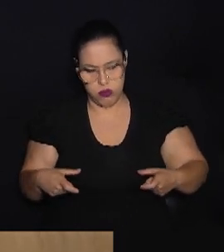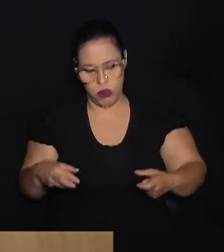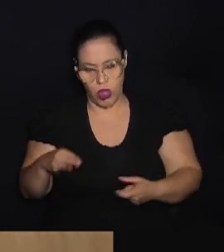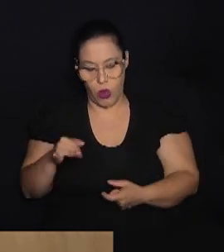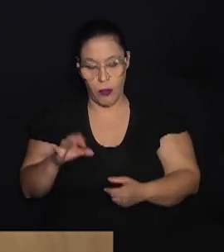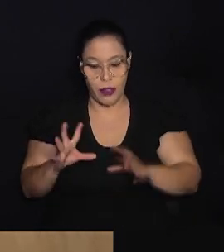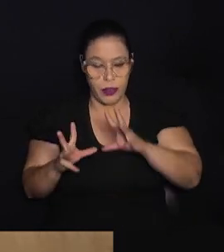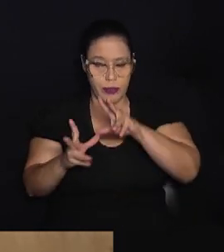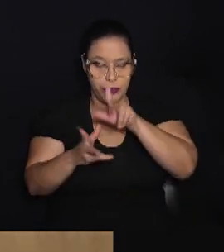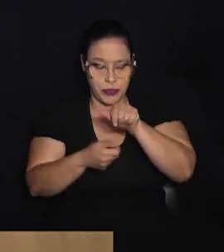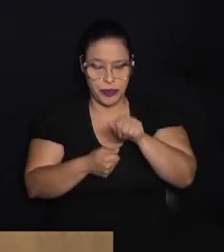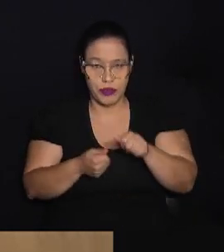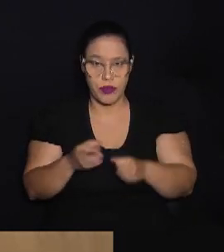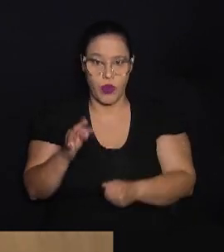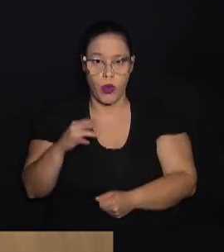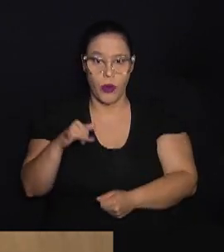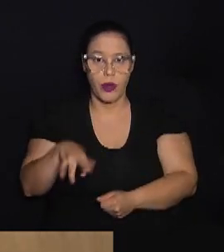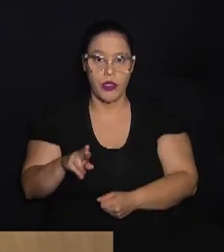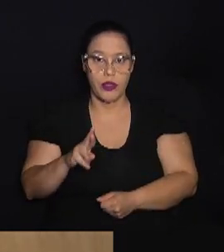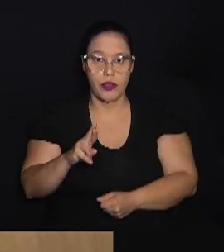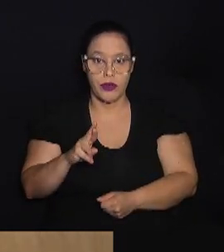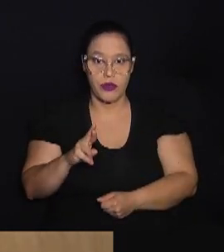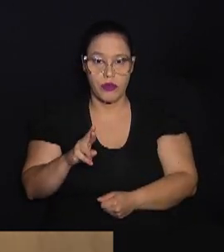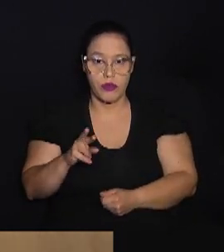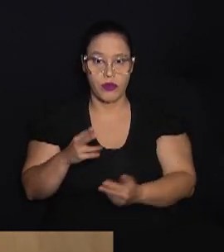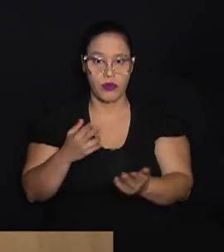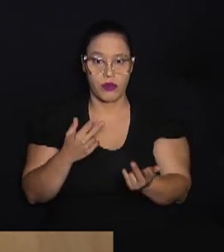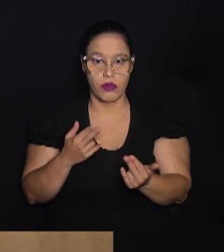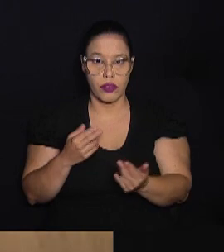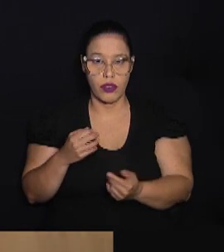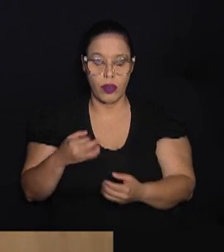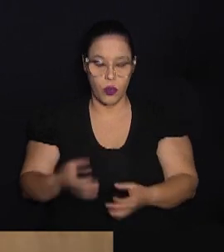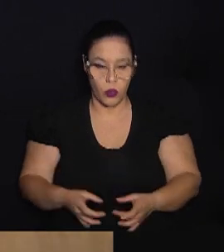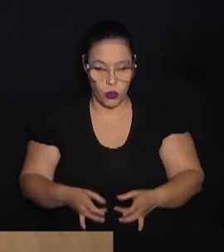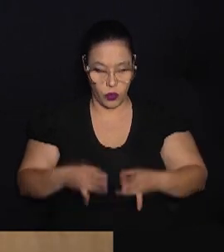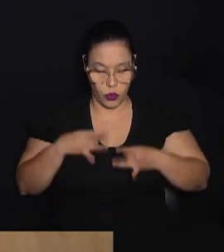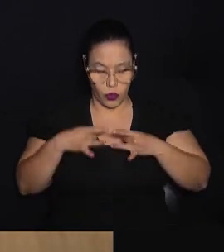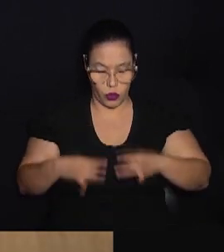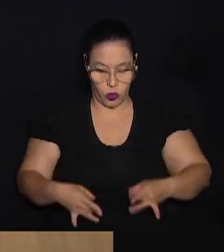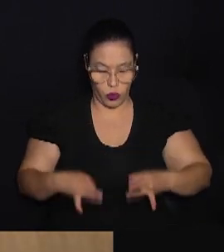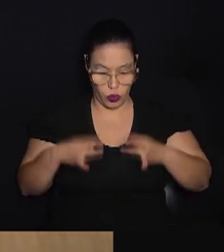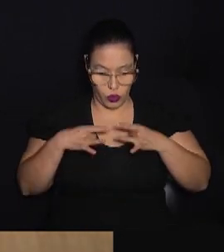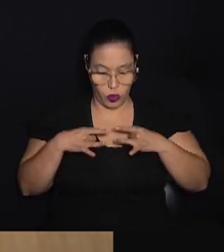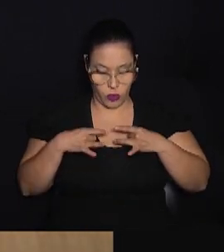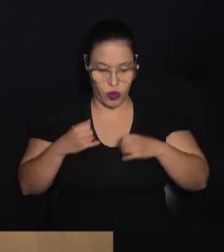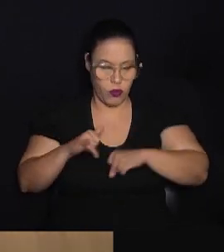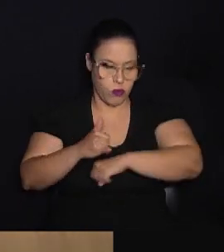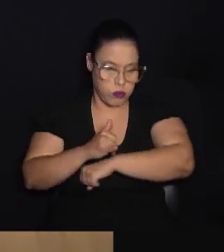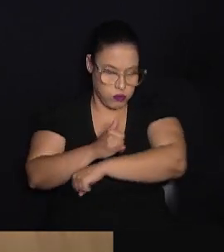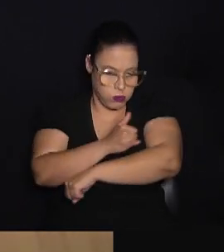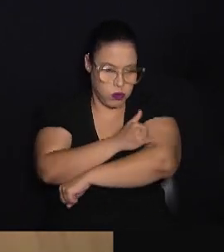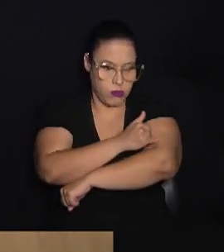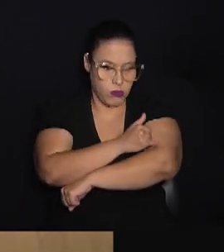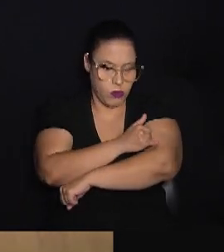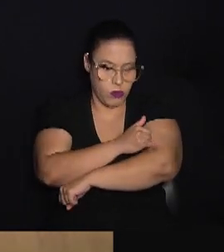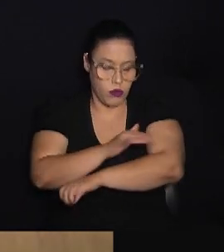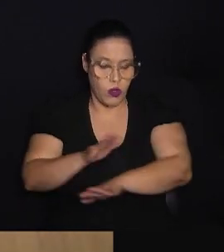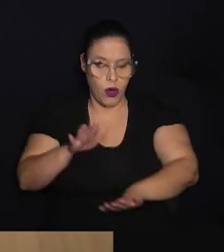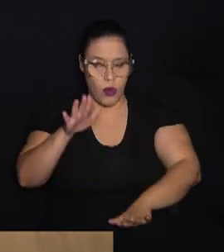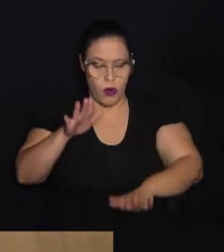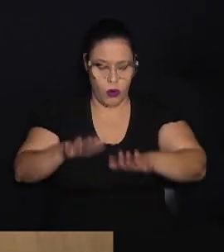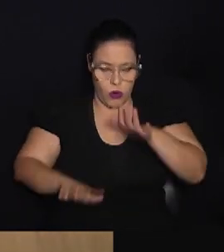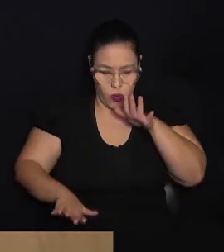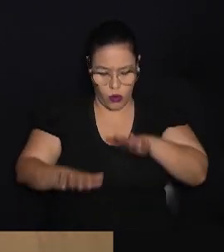mundialmente, porque é um tumor que está relacionado ao hormônio e obesidade está relacionada a um desbalanço